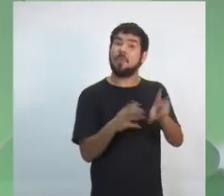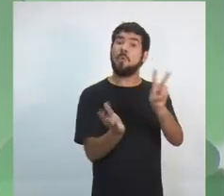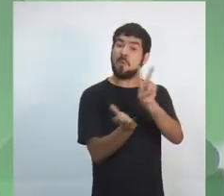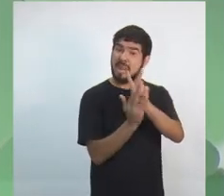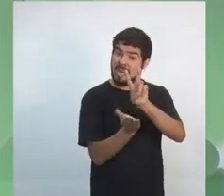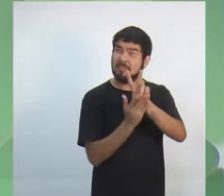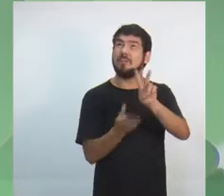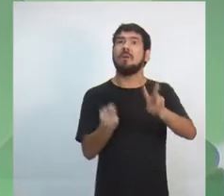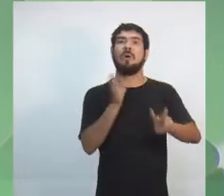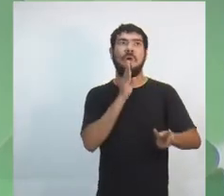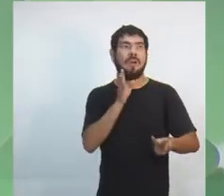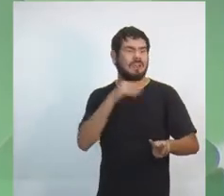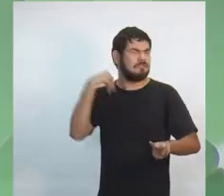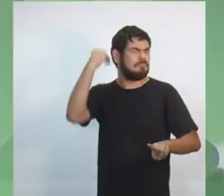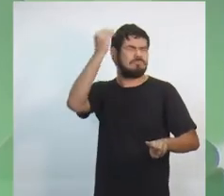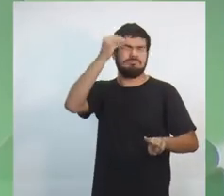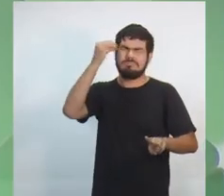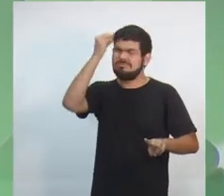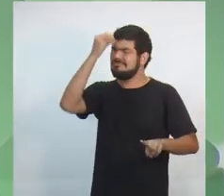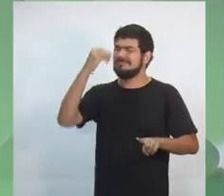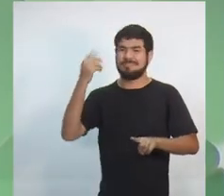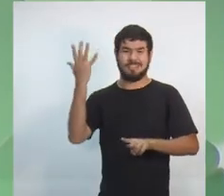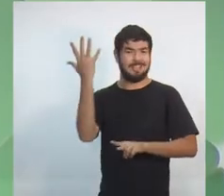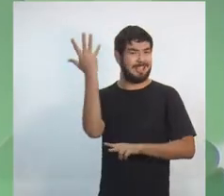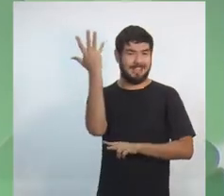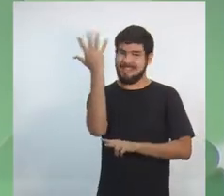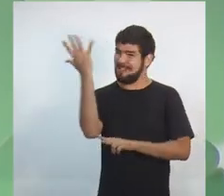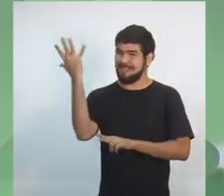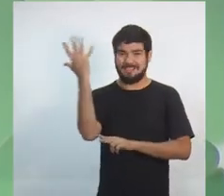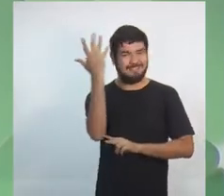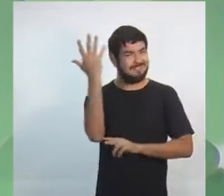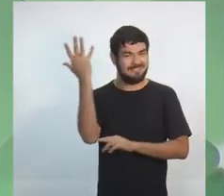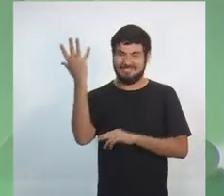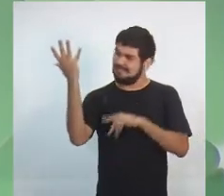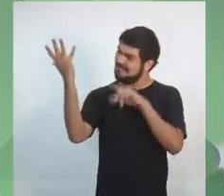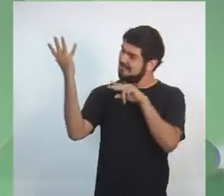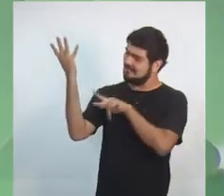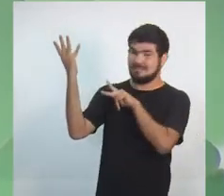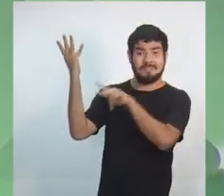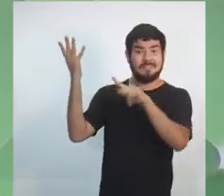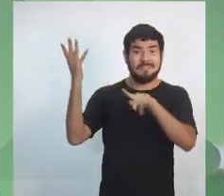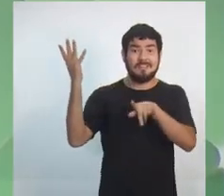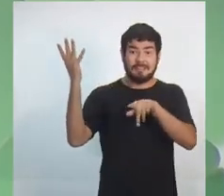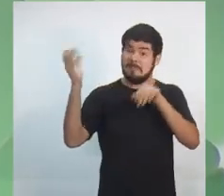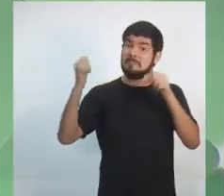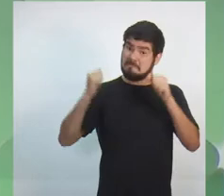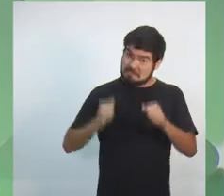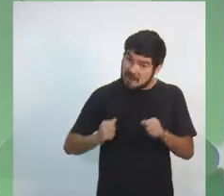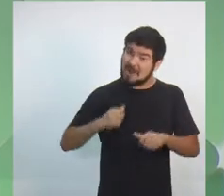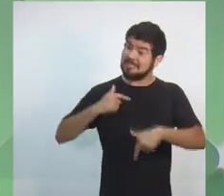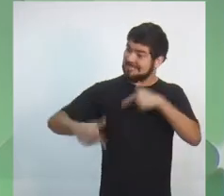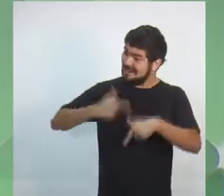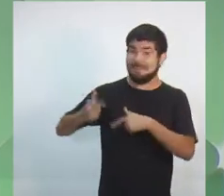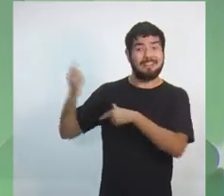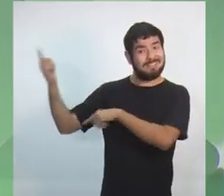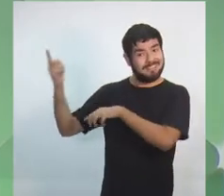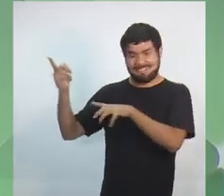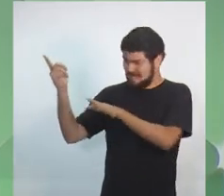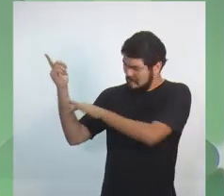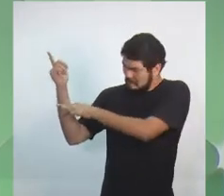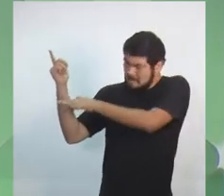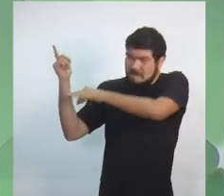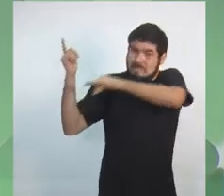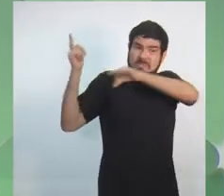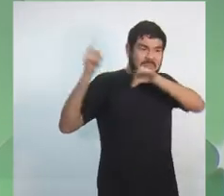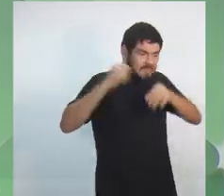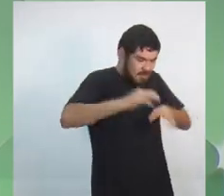conhecem as plantas medicinais melhor do que ninguém. Então, nós poderíamos estar gerando emprego e renda lá na aldeia para que ele pudesse desenvolver a